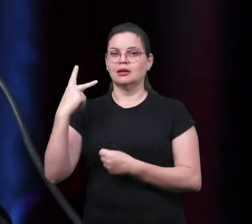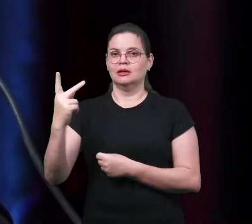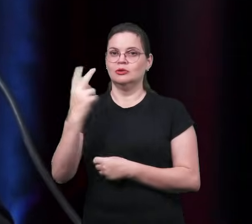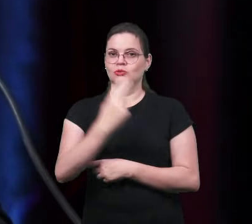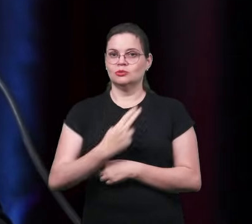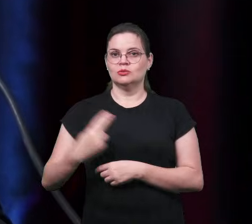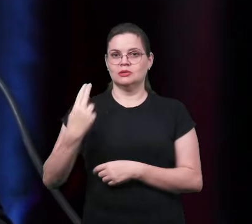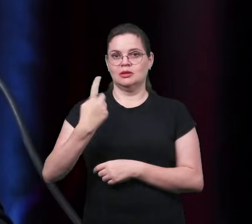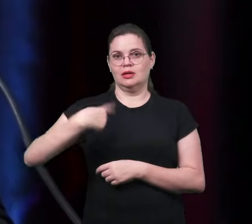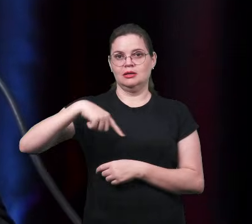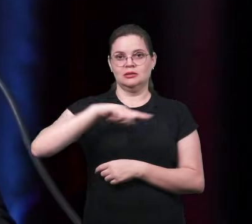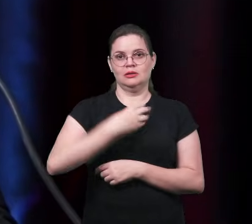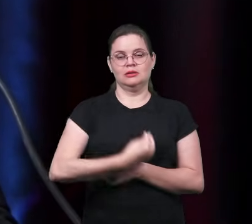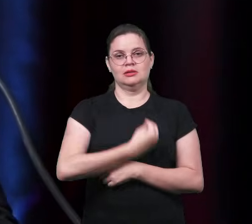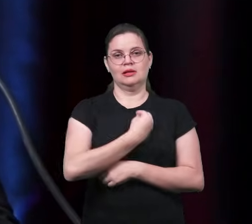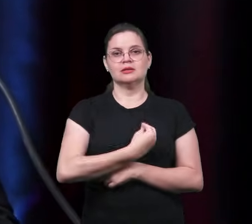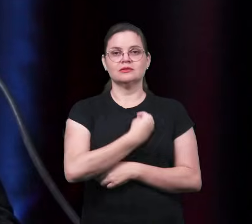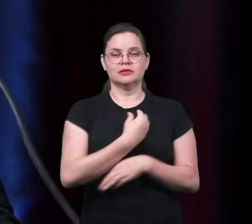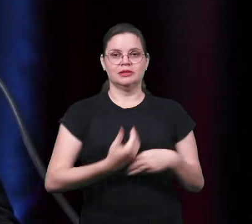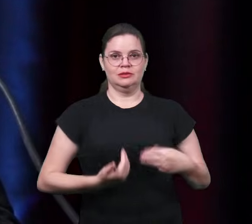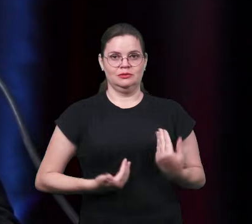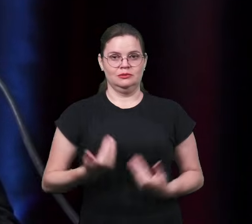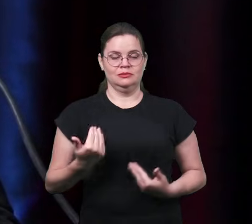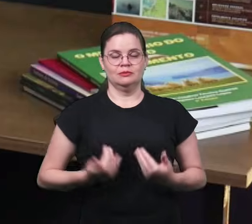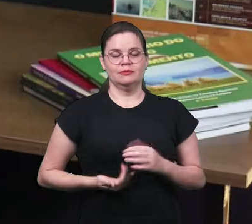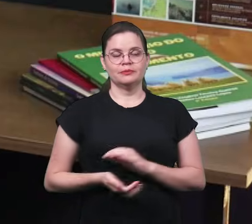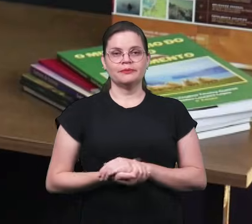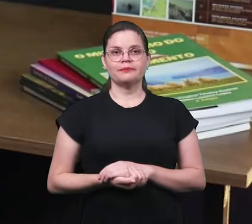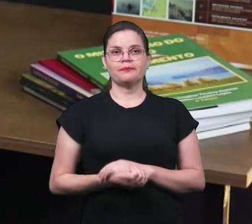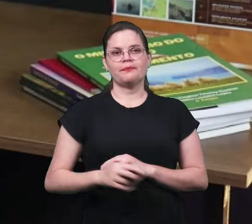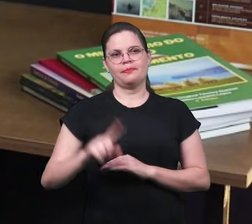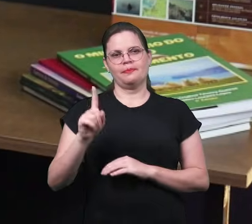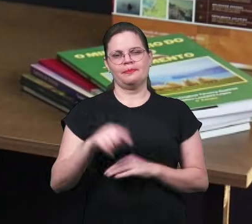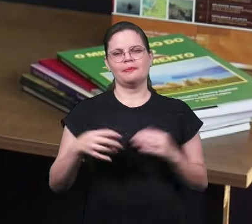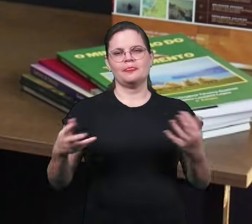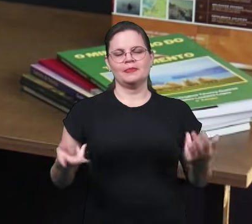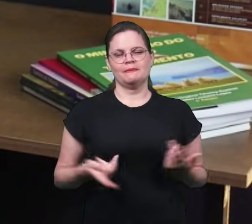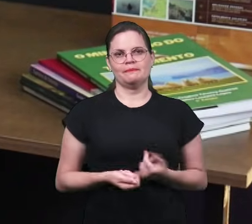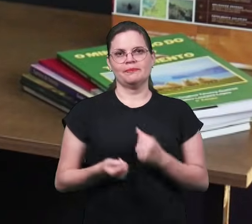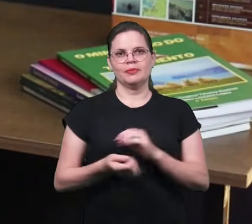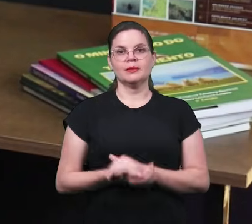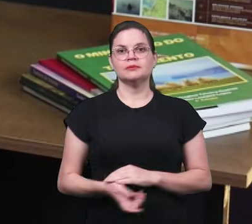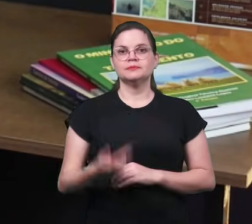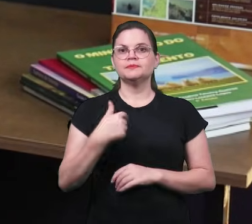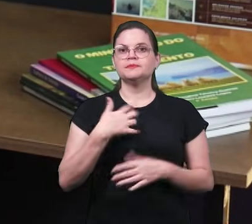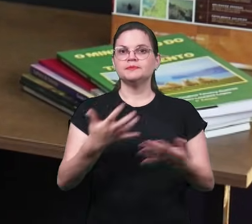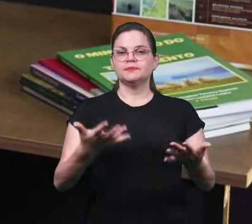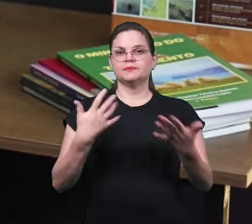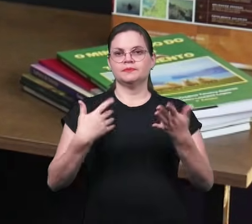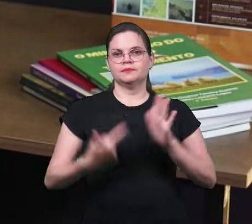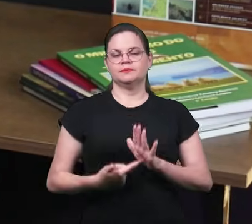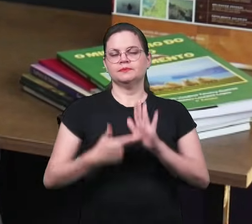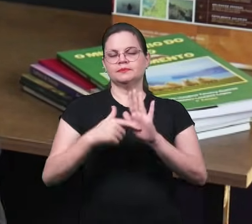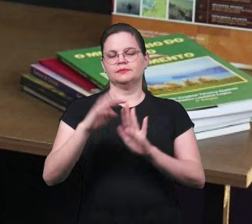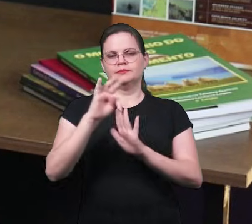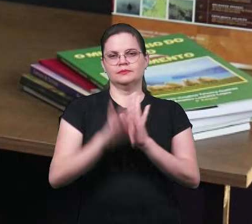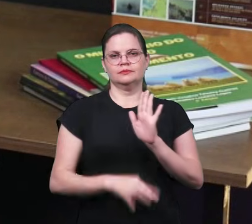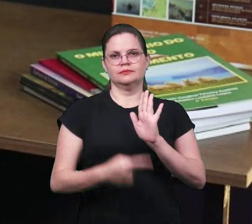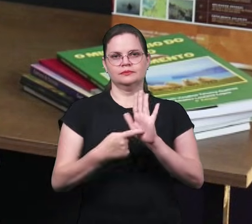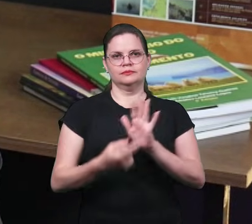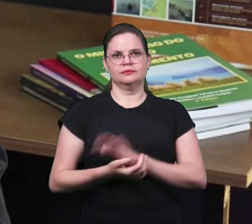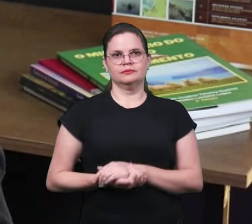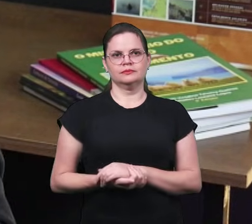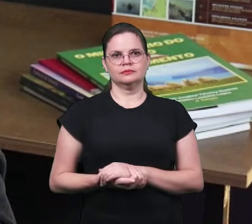manifesto através da vida do servo. É maravilhoso isso, né? E eu queria que até colocasse o texto, porque você até citou o